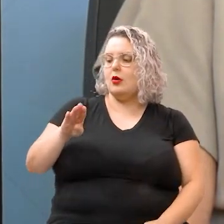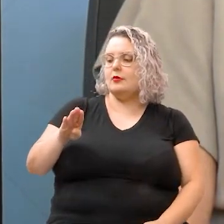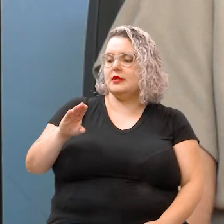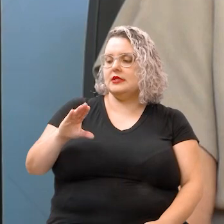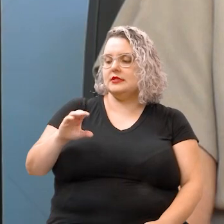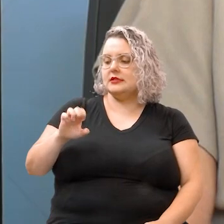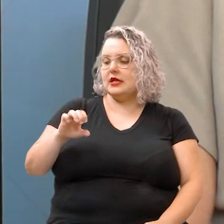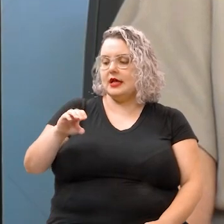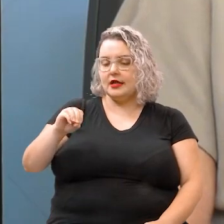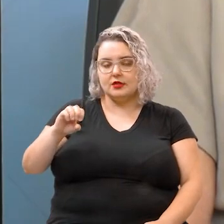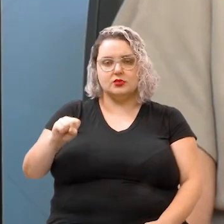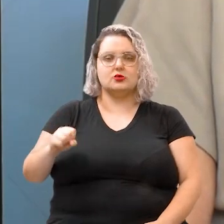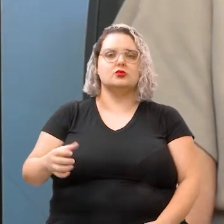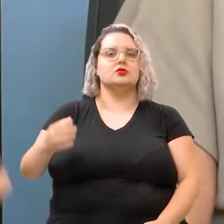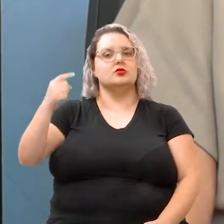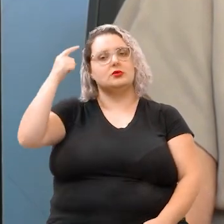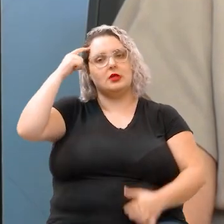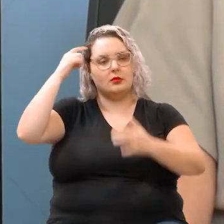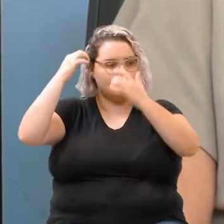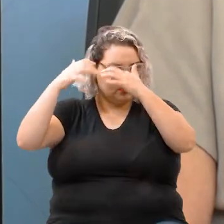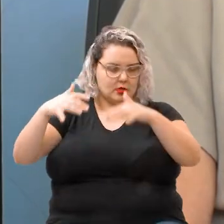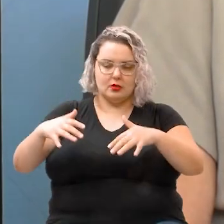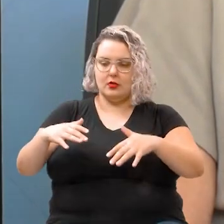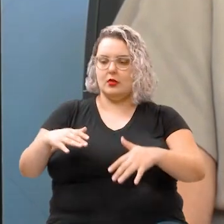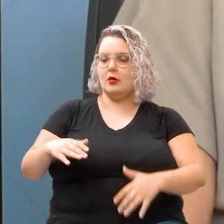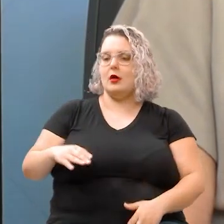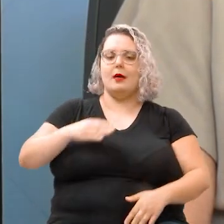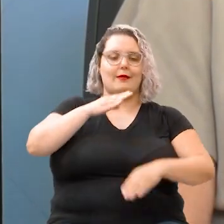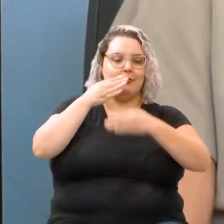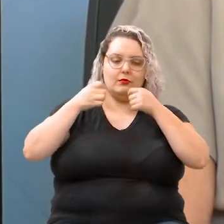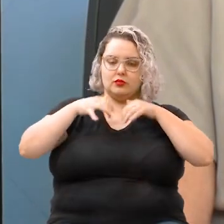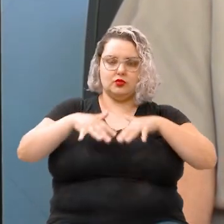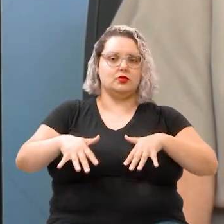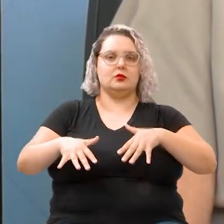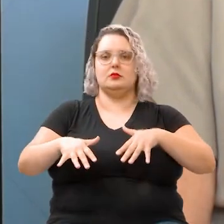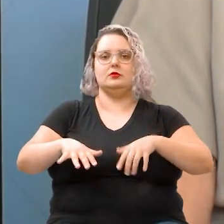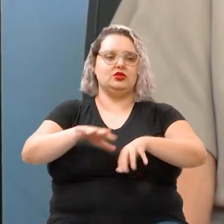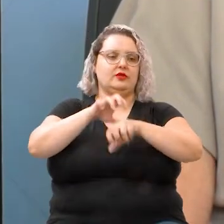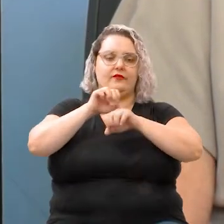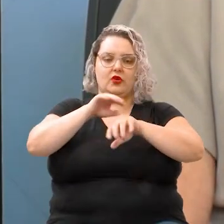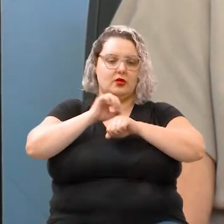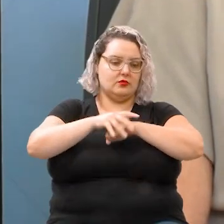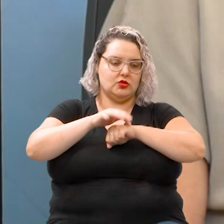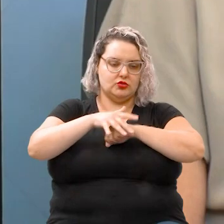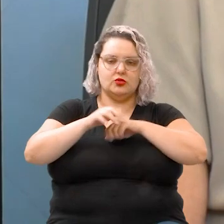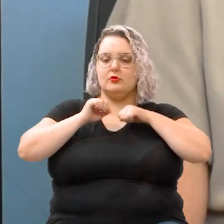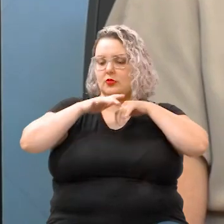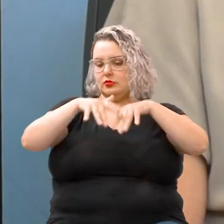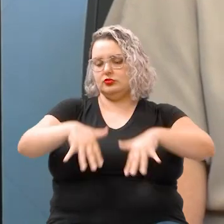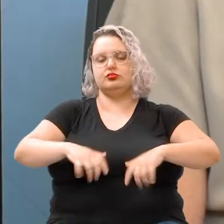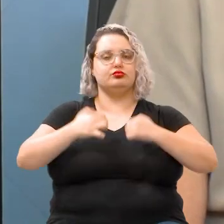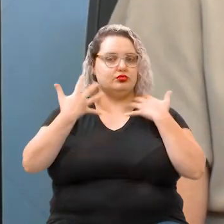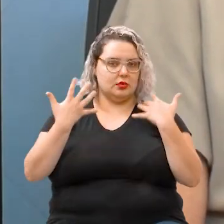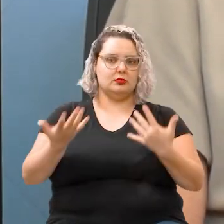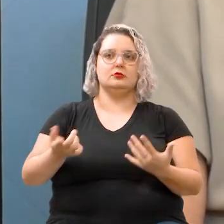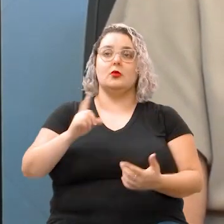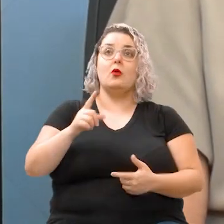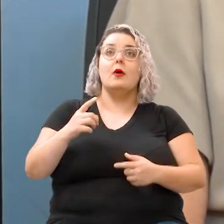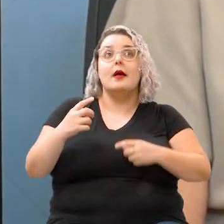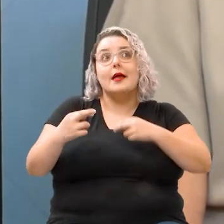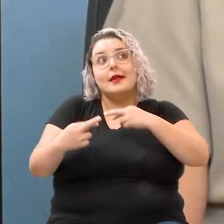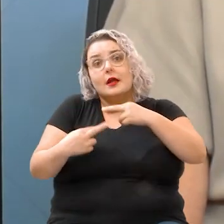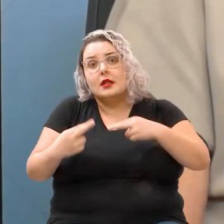seja um quadro de endocardite bacteriana, seja um quadro de septicemia, não era associado a problemas odontológicos. Eu vou